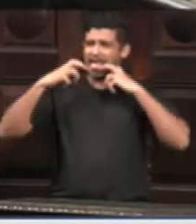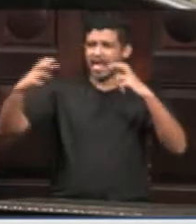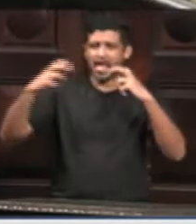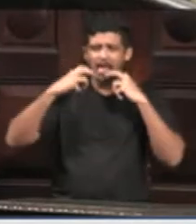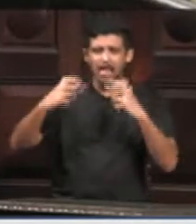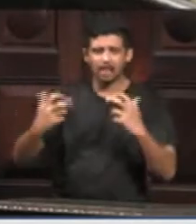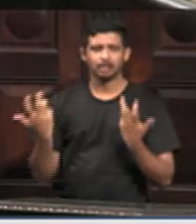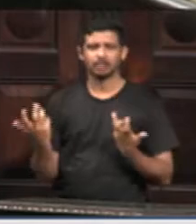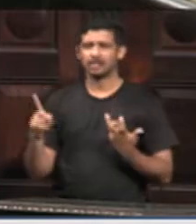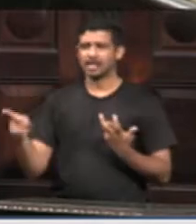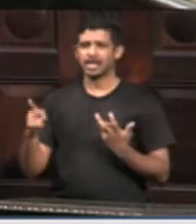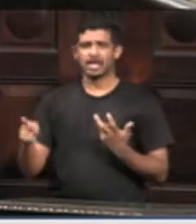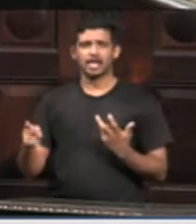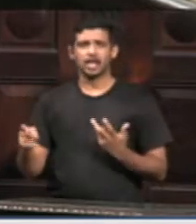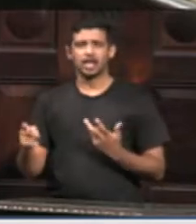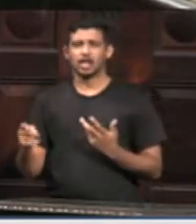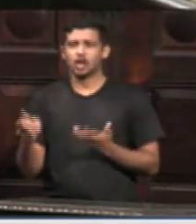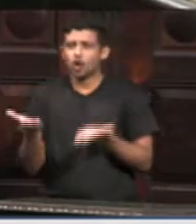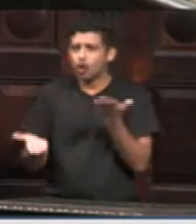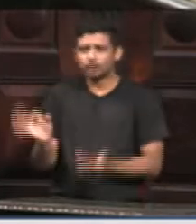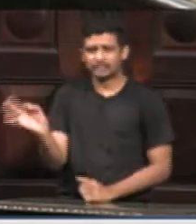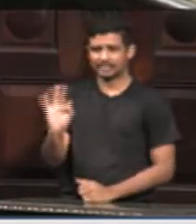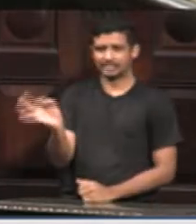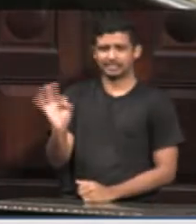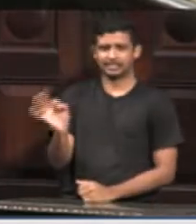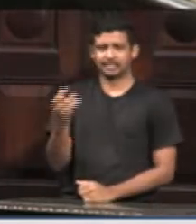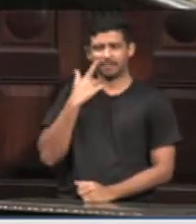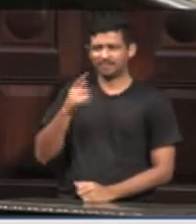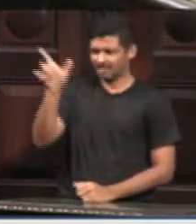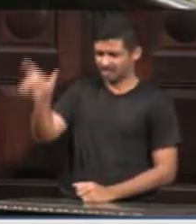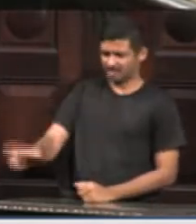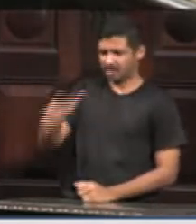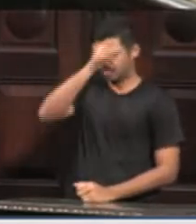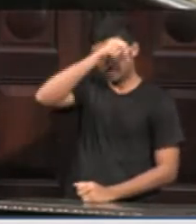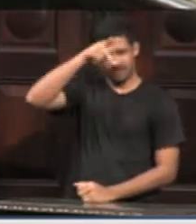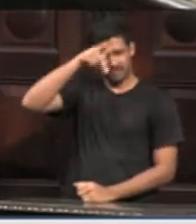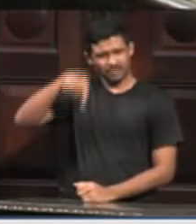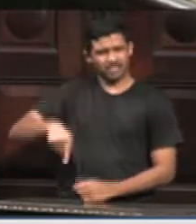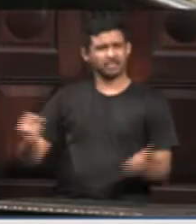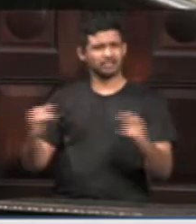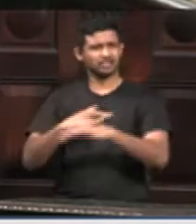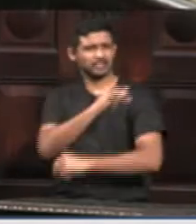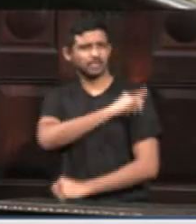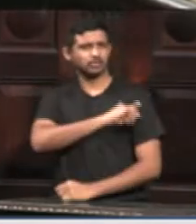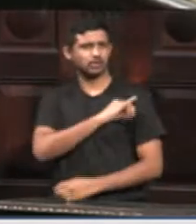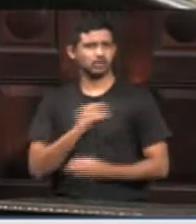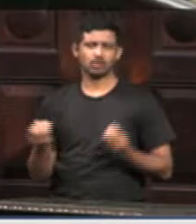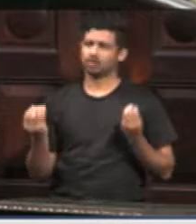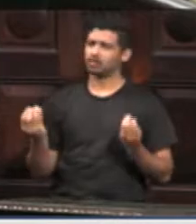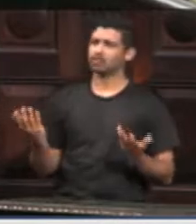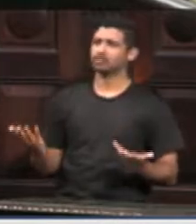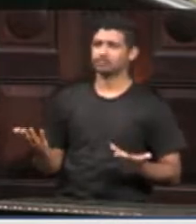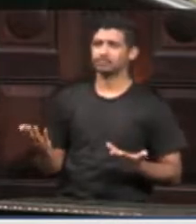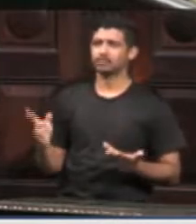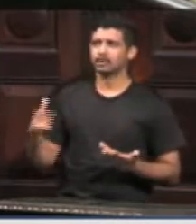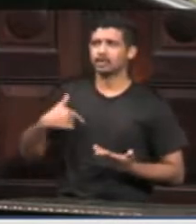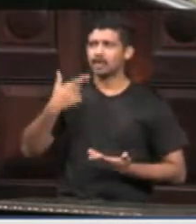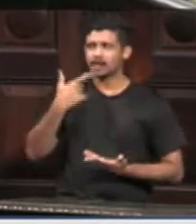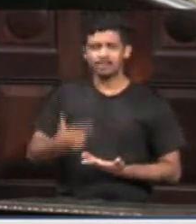num descontrole total e absoluto para quem é prefeito de uma cidade como o Rio de Janeiro,